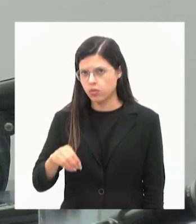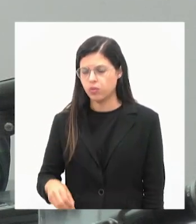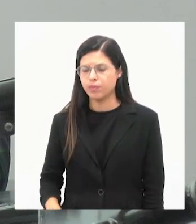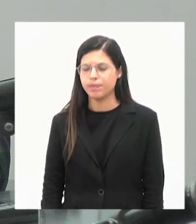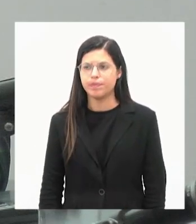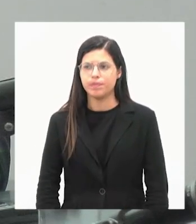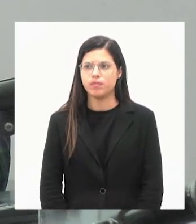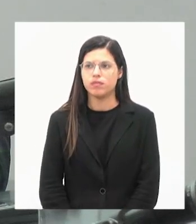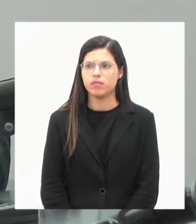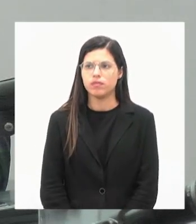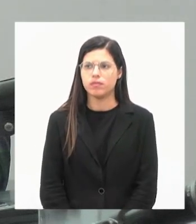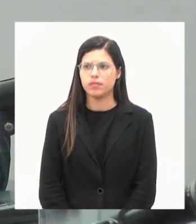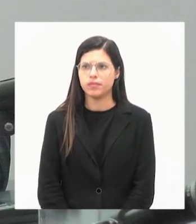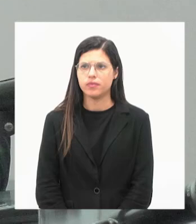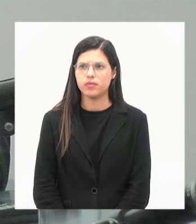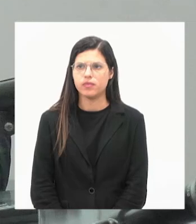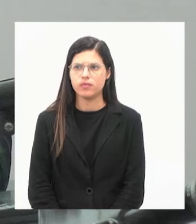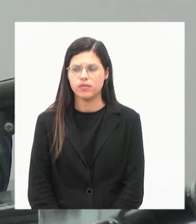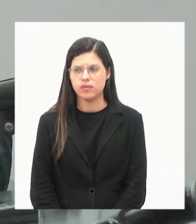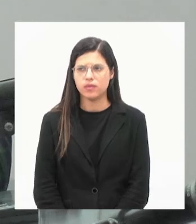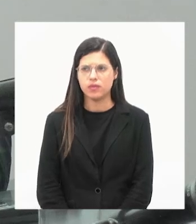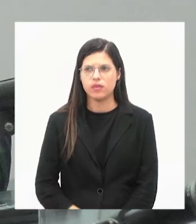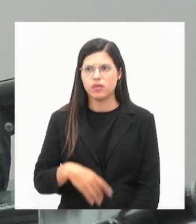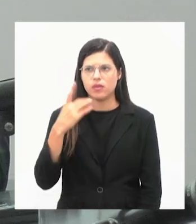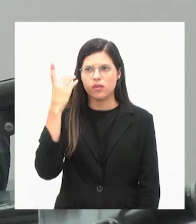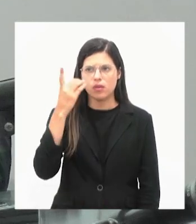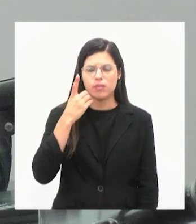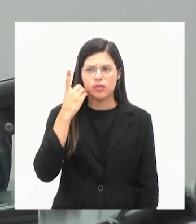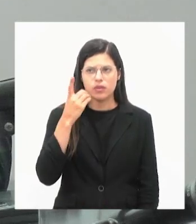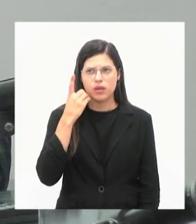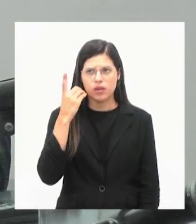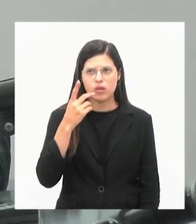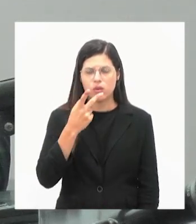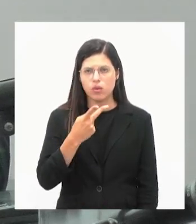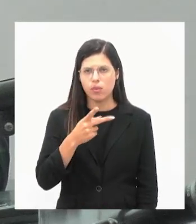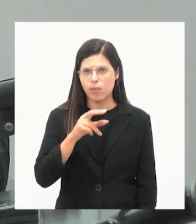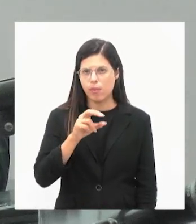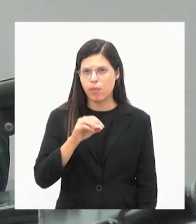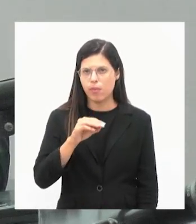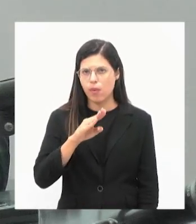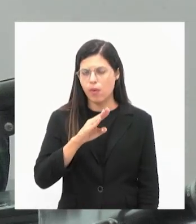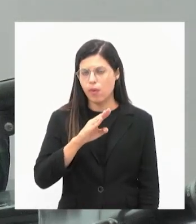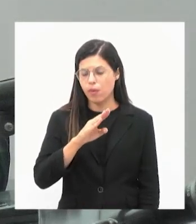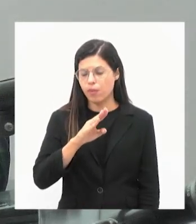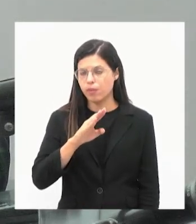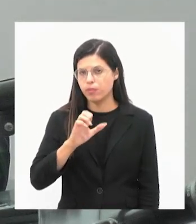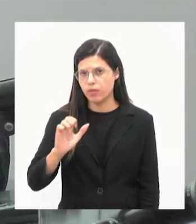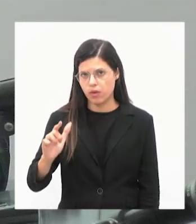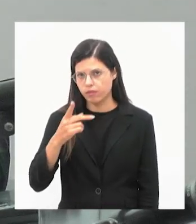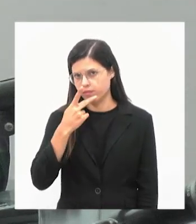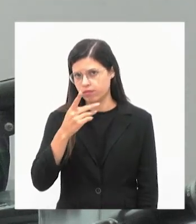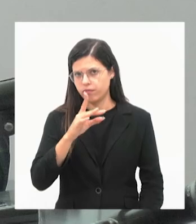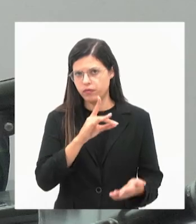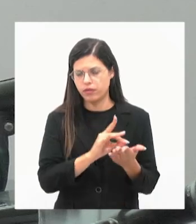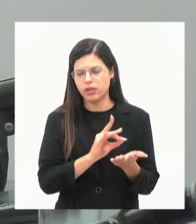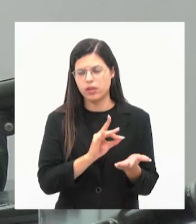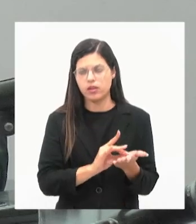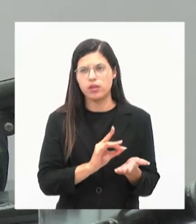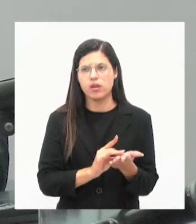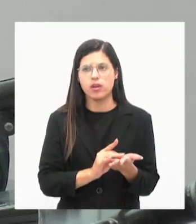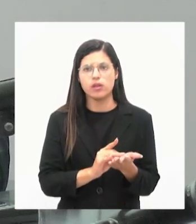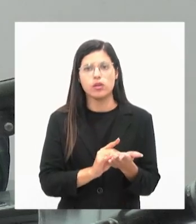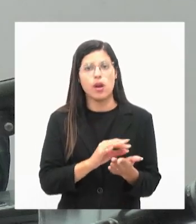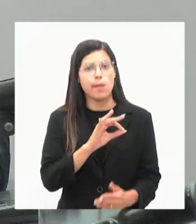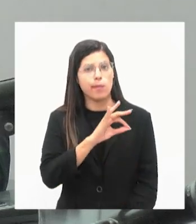que o que o deputado Paul Bel falou é verdade. Na verdade, a presença da farda da